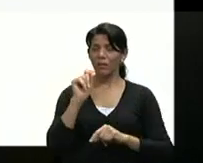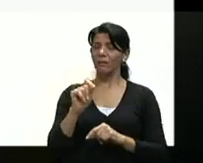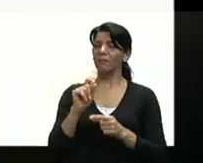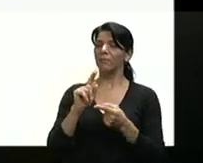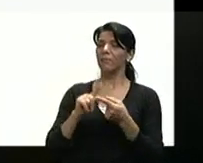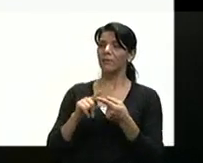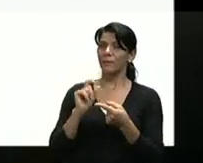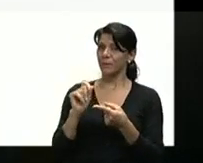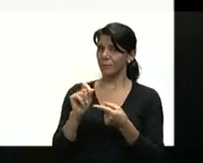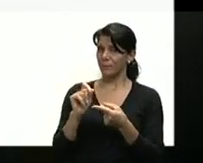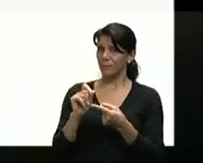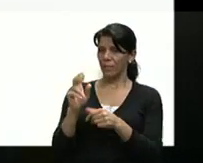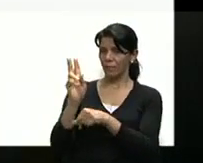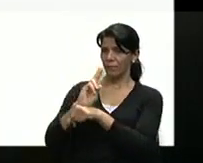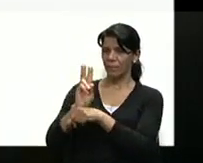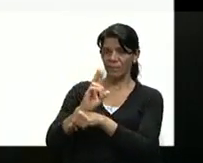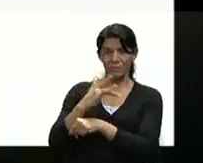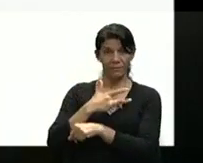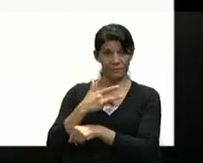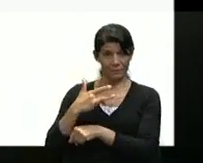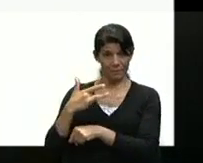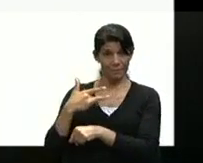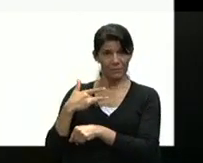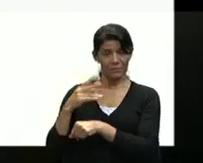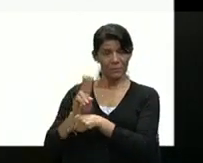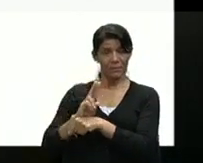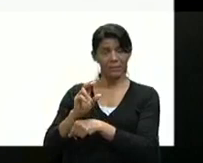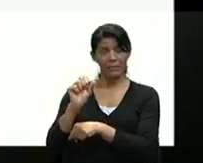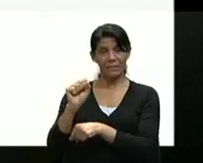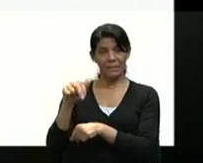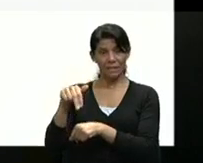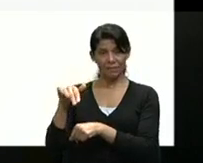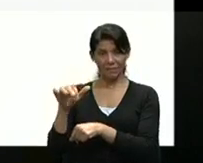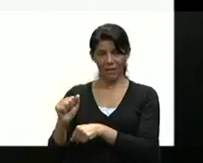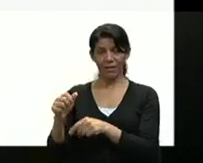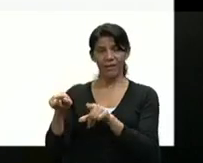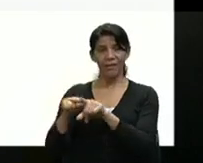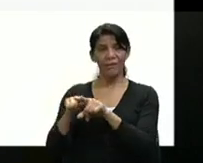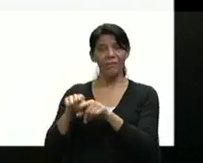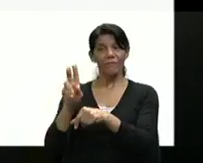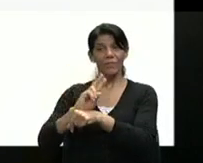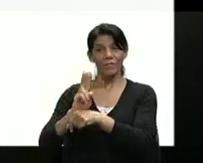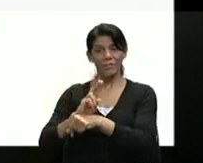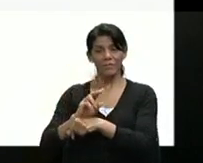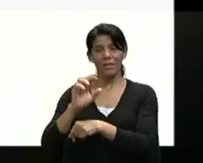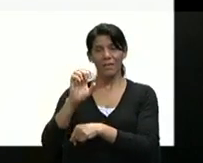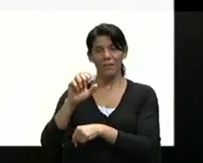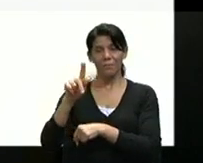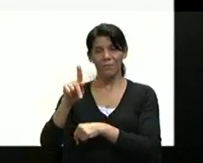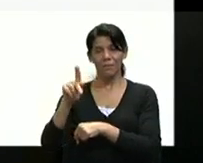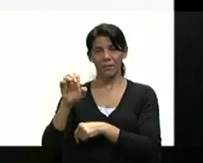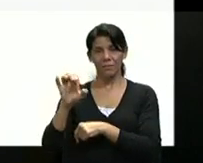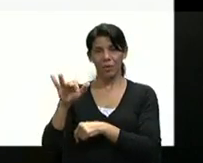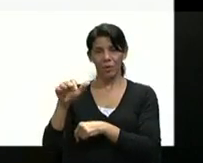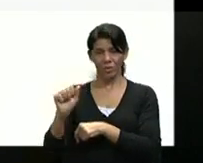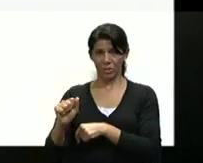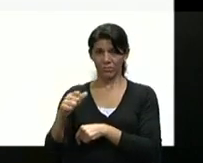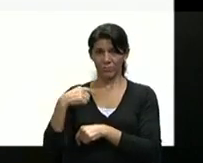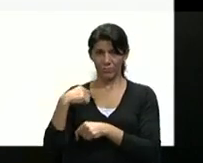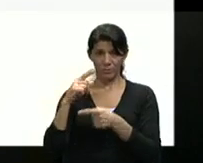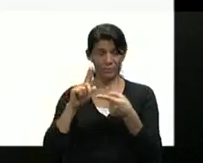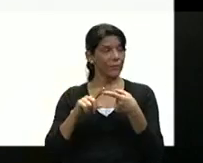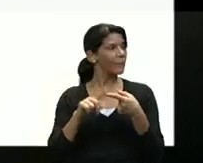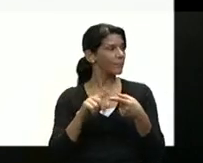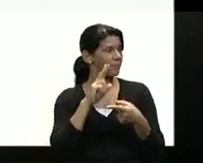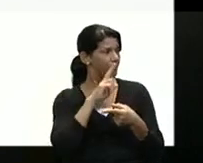entre vigilância sanitária e vigilância epidemiológica. Vemos aqui que a vigilância